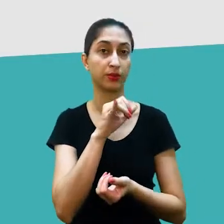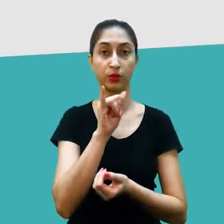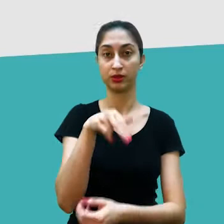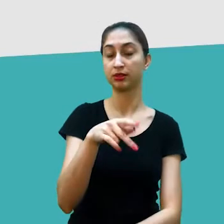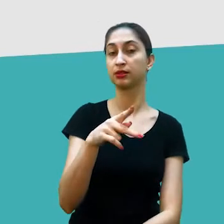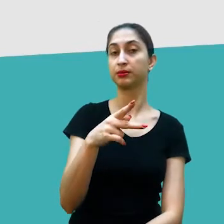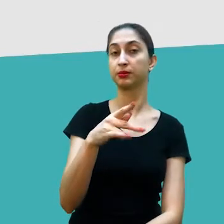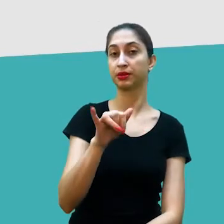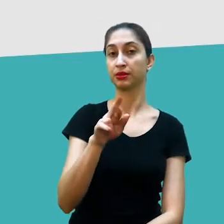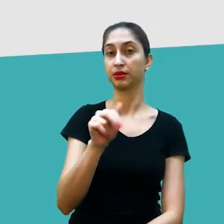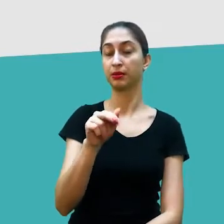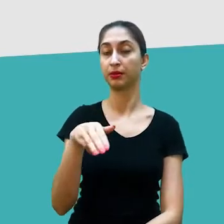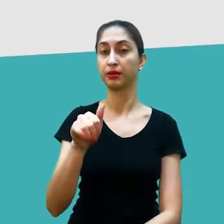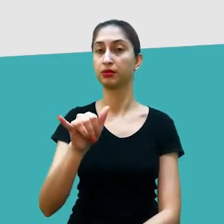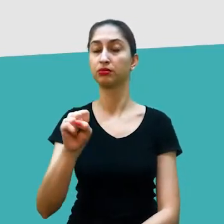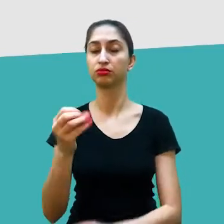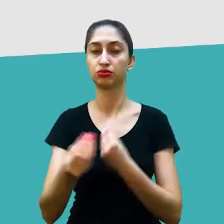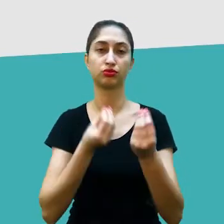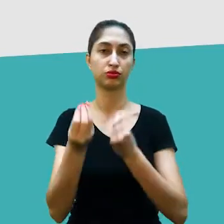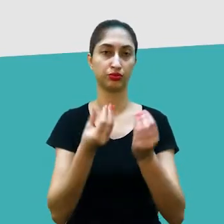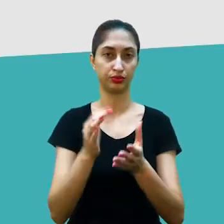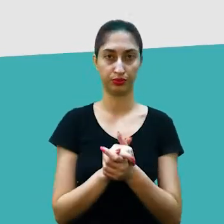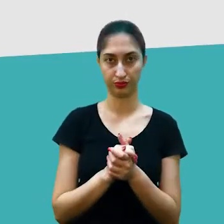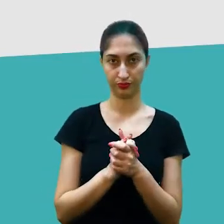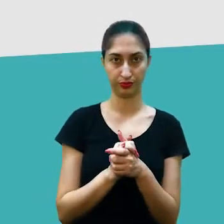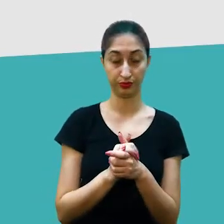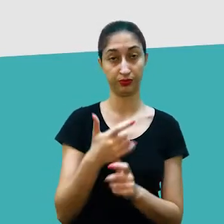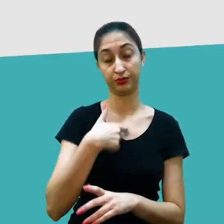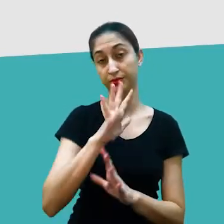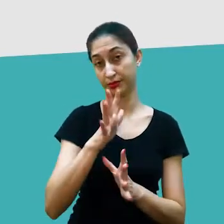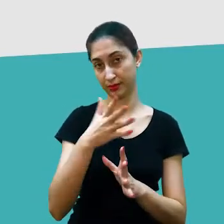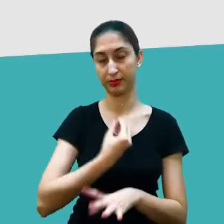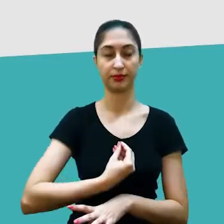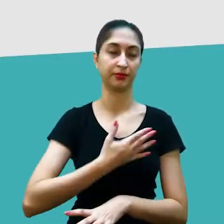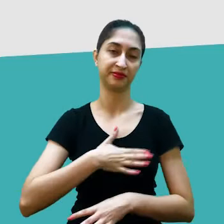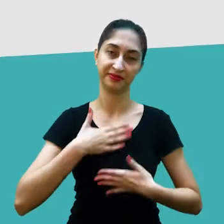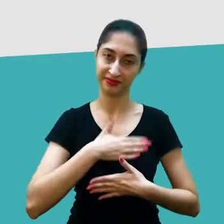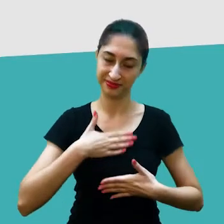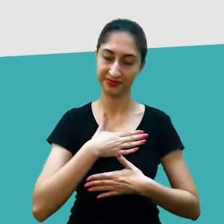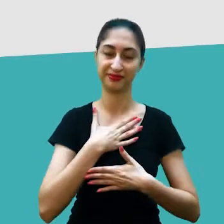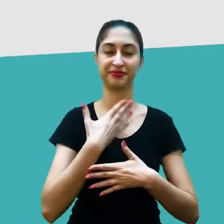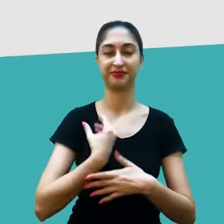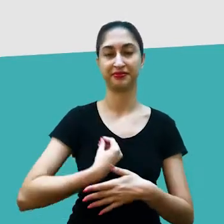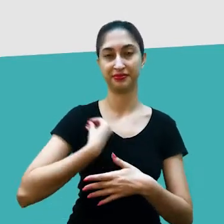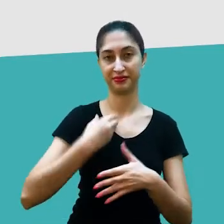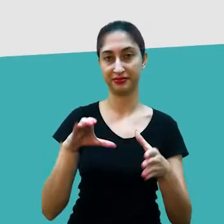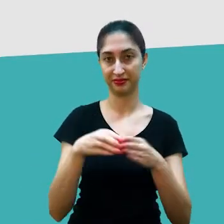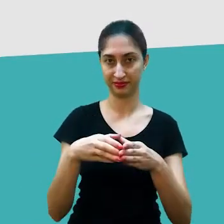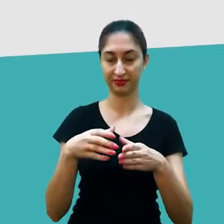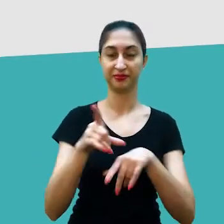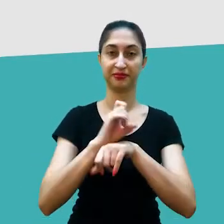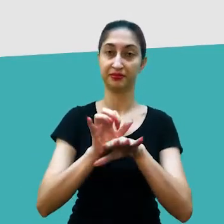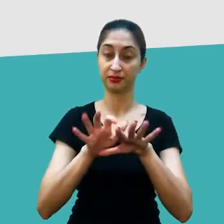por favor. Bom, eu tenho o prazer de fazer parte desse grupo, desse núcleo que a gente chama de design e de